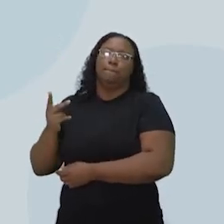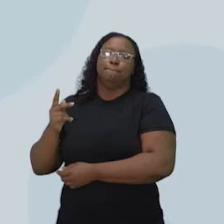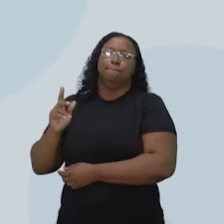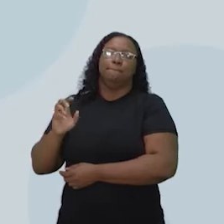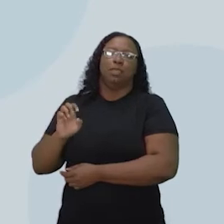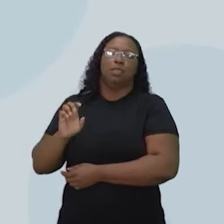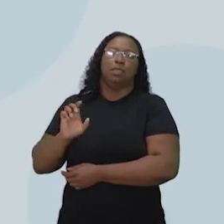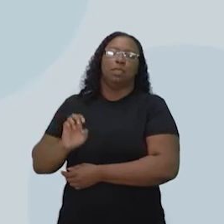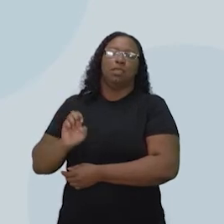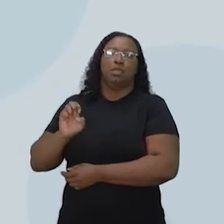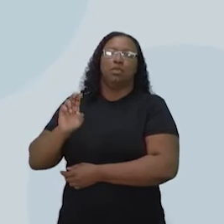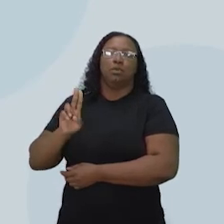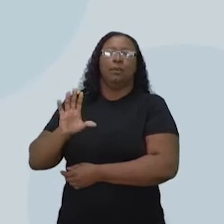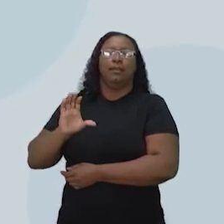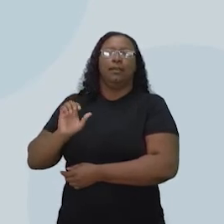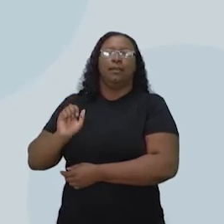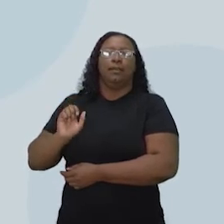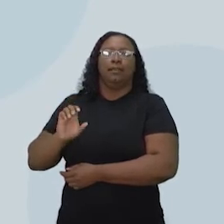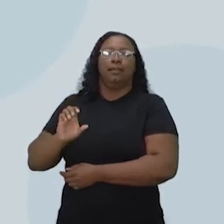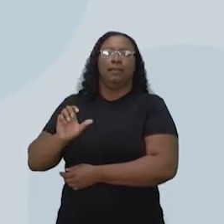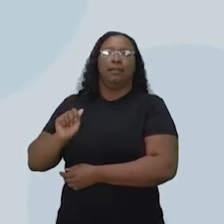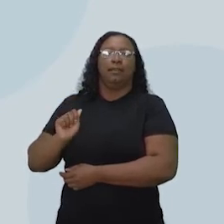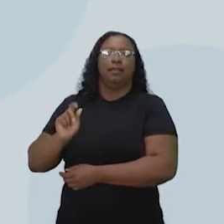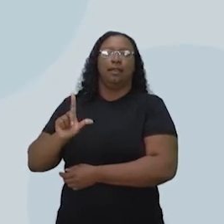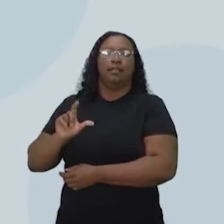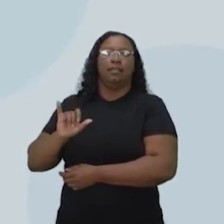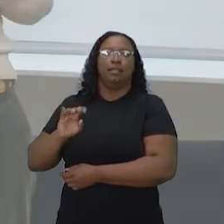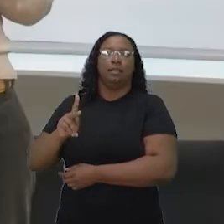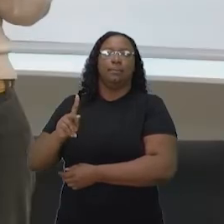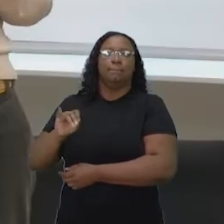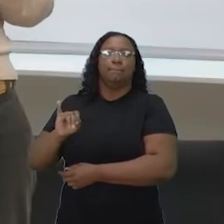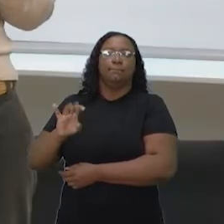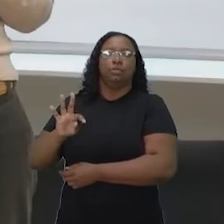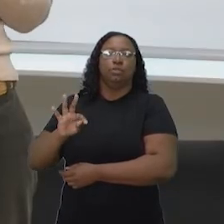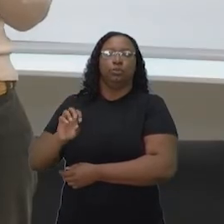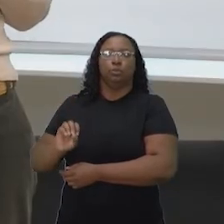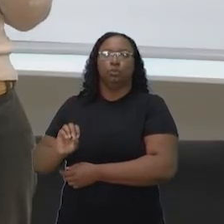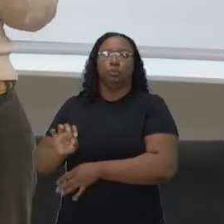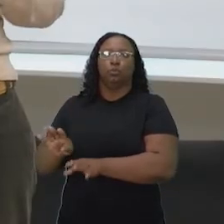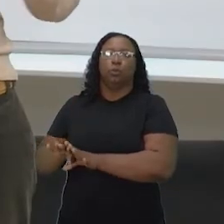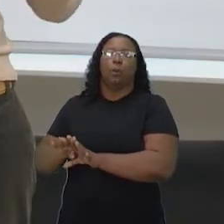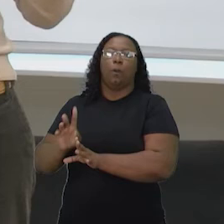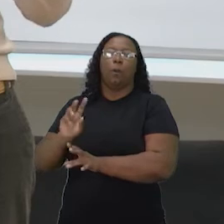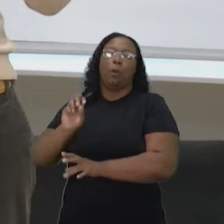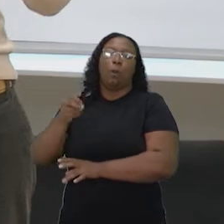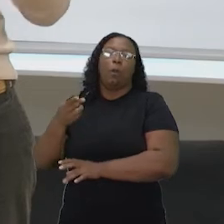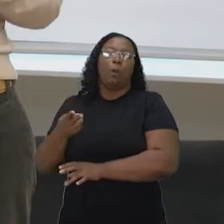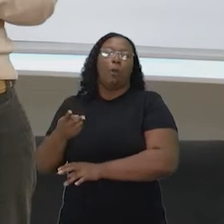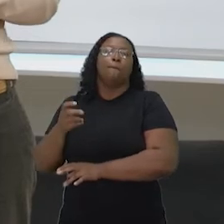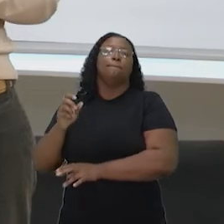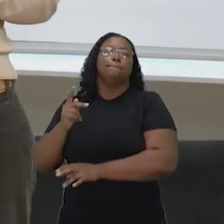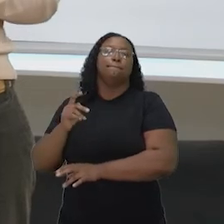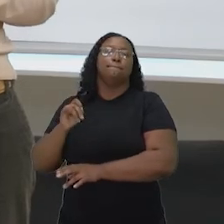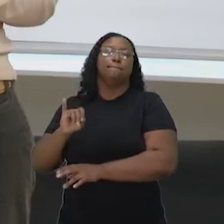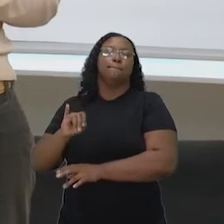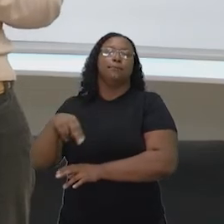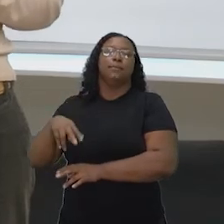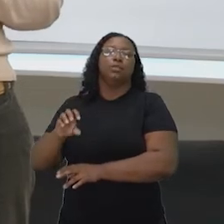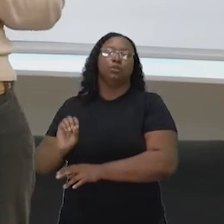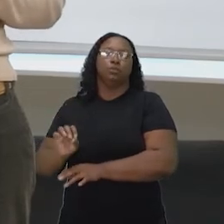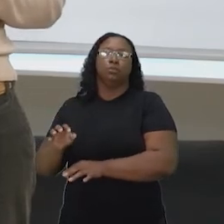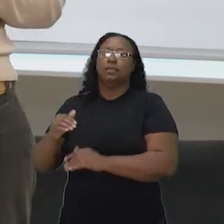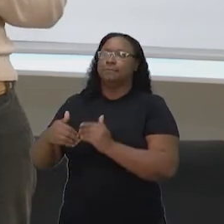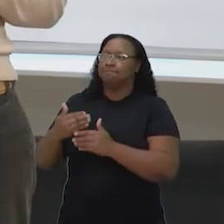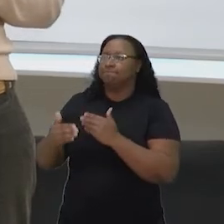florestais, são exóticas, elas não são espécies nativas do Brasil, mas são espécies que se desenvolveram muito bem no Brasil e